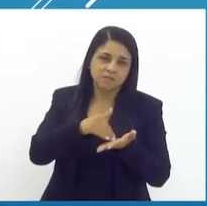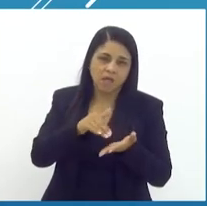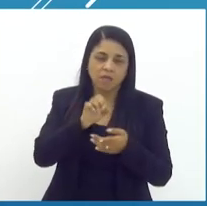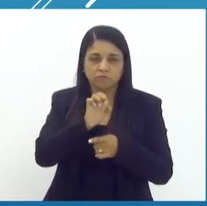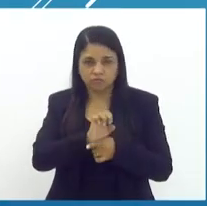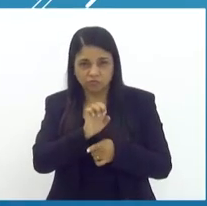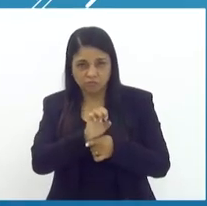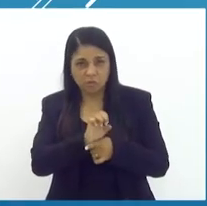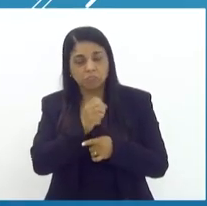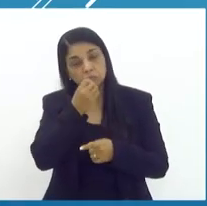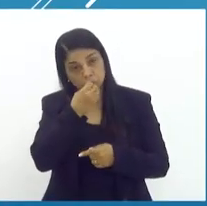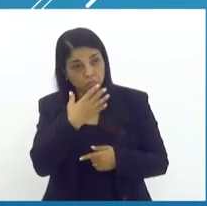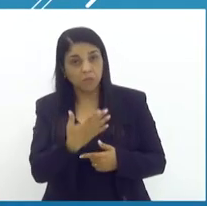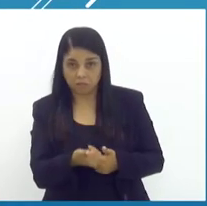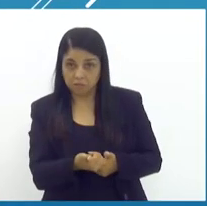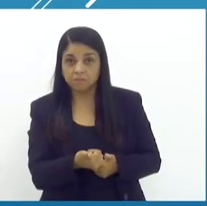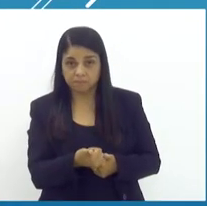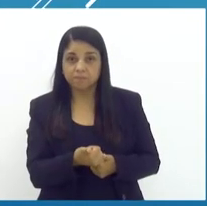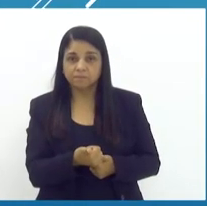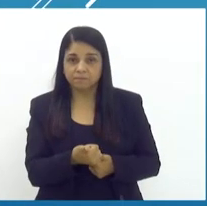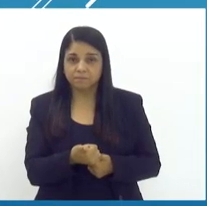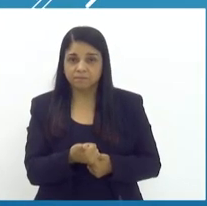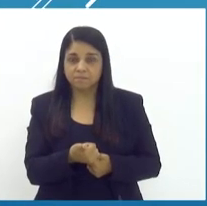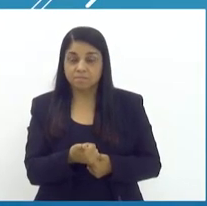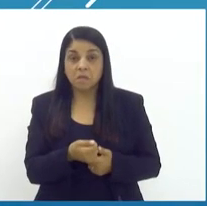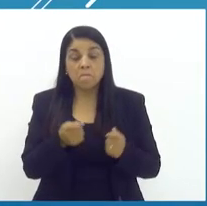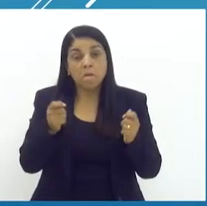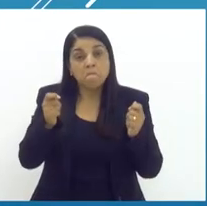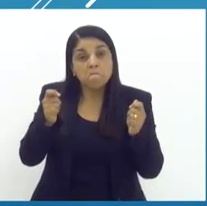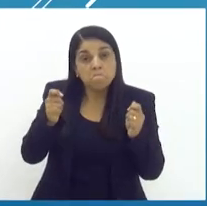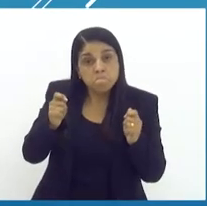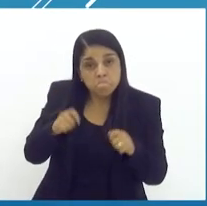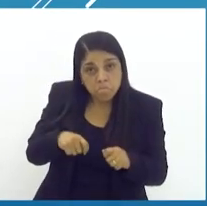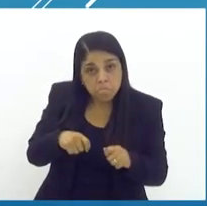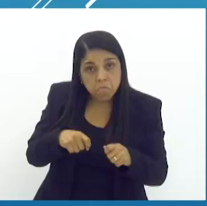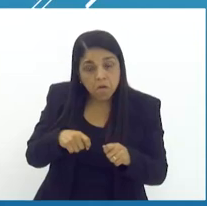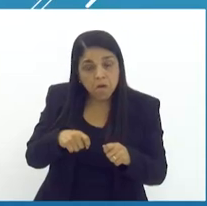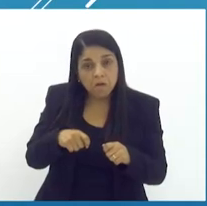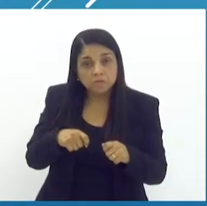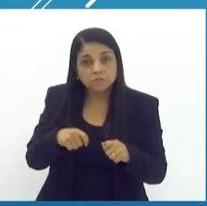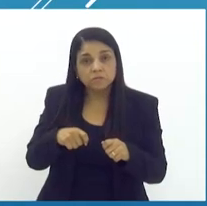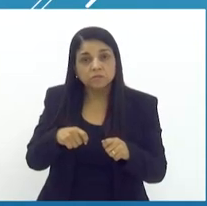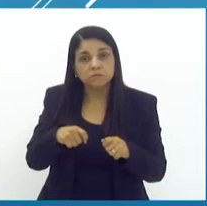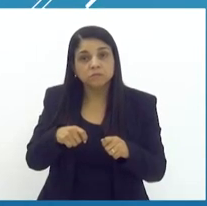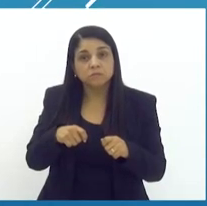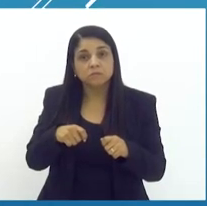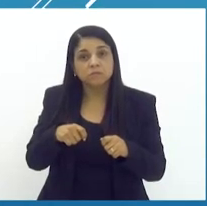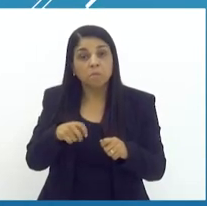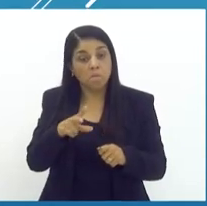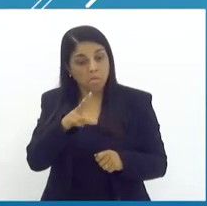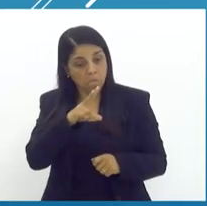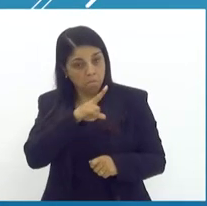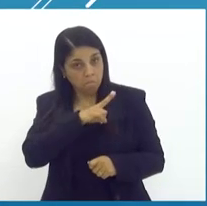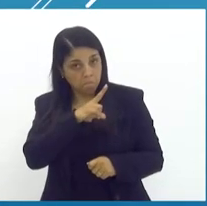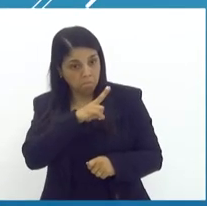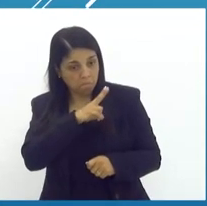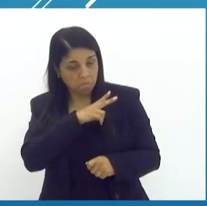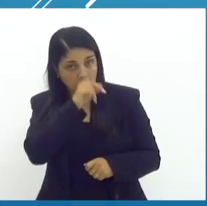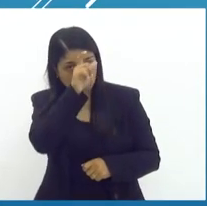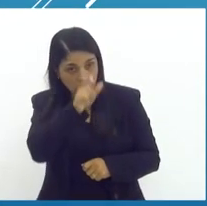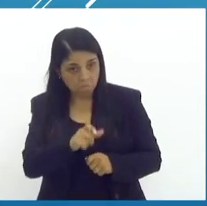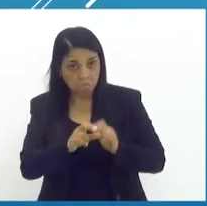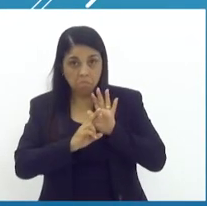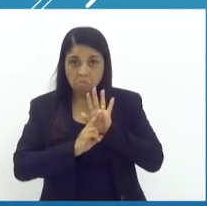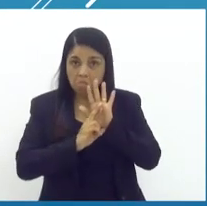tudo bem mas pode ser provido por particulares por